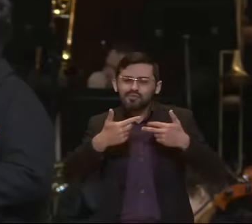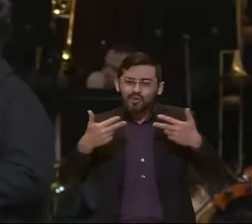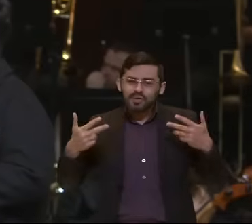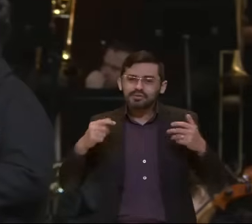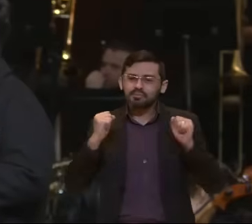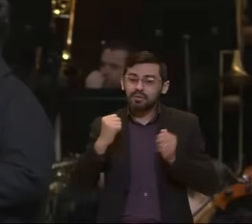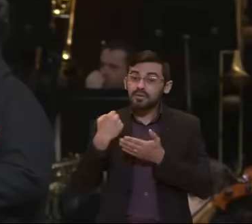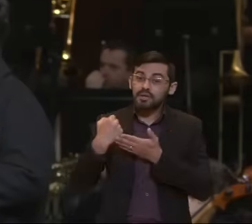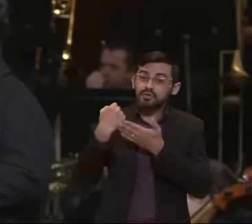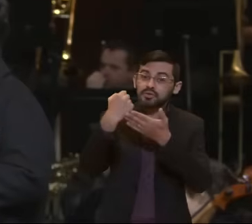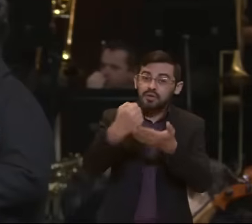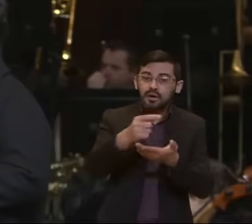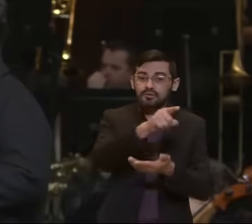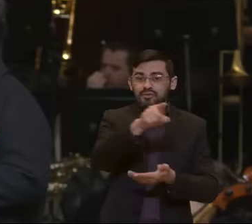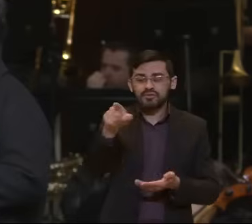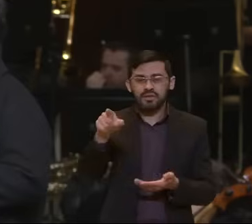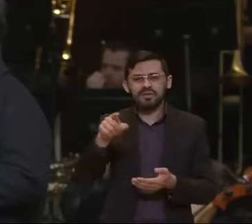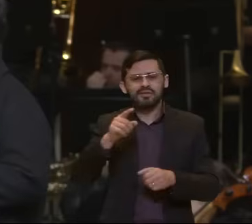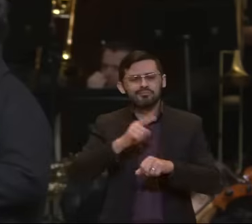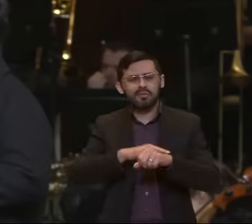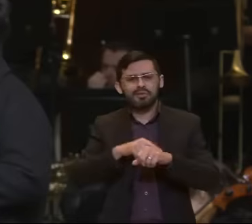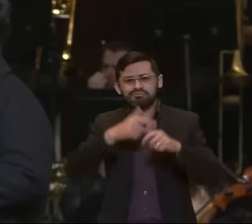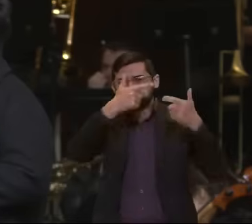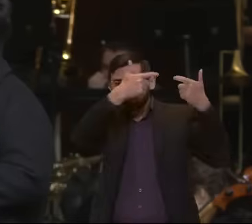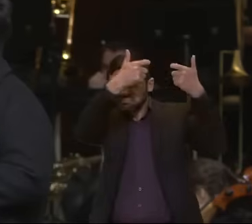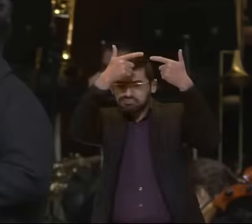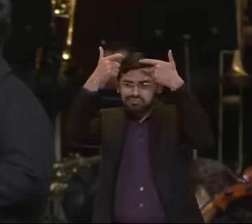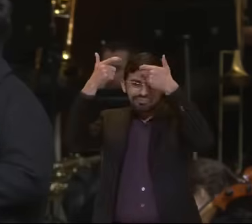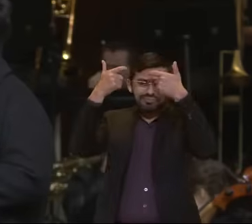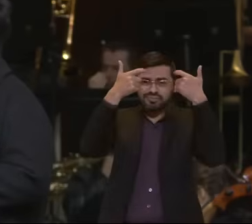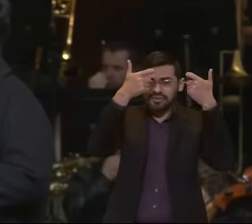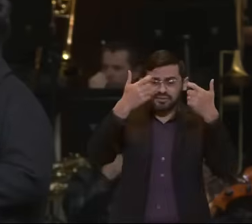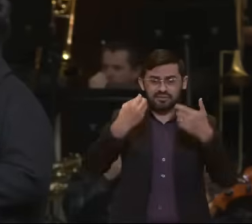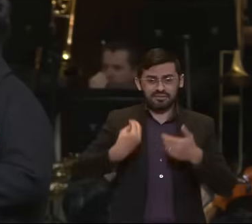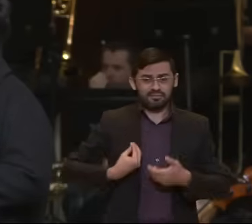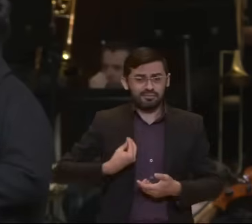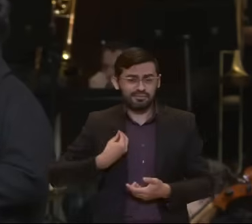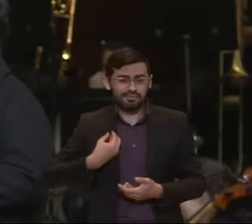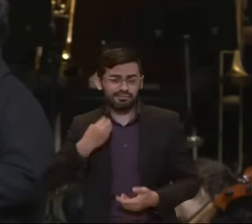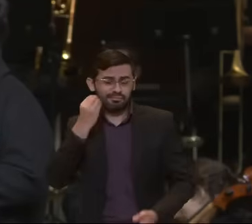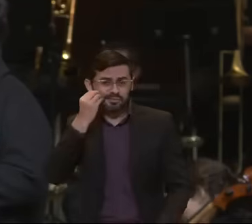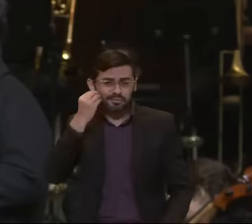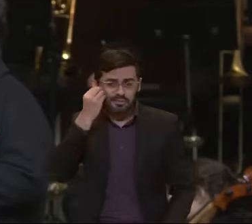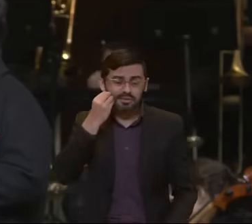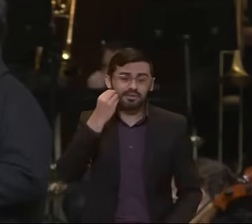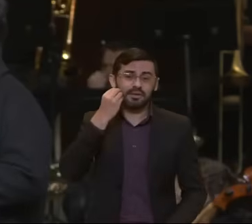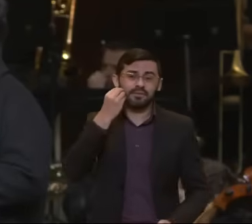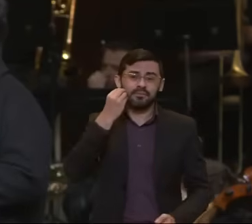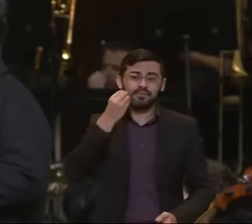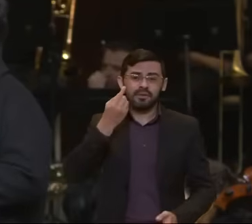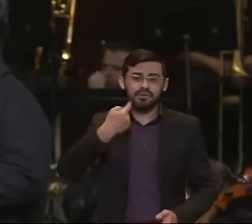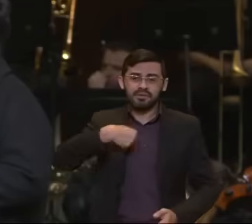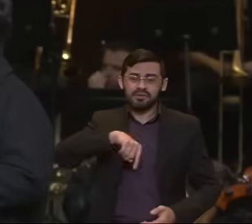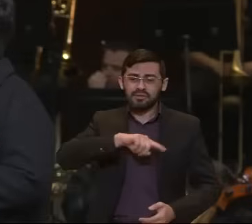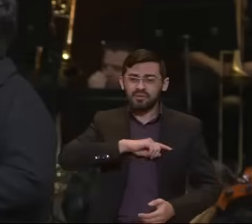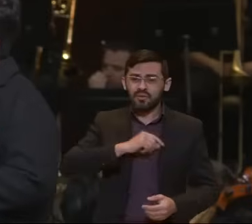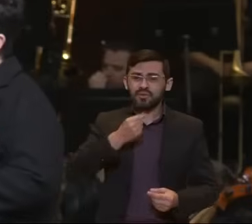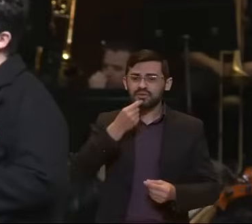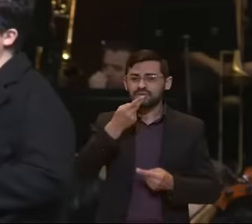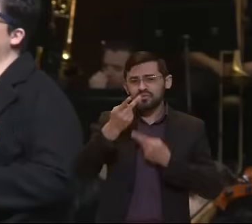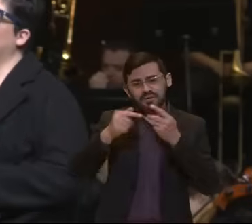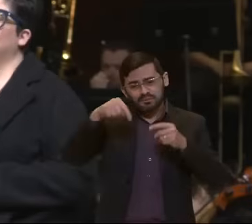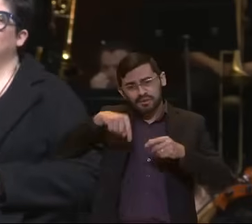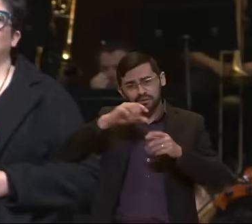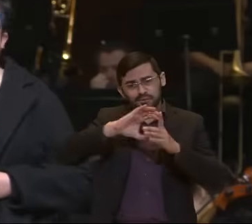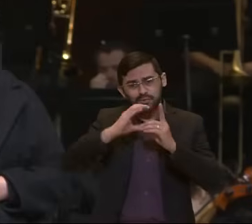para ajudar em batalhas espirituais que as pessoas estão vivendo, tá? A gente não fala disso